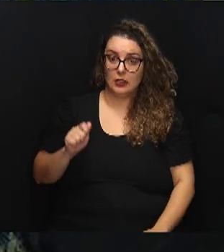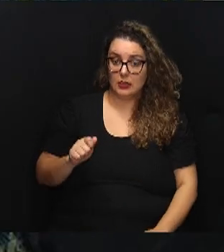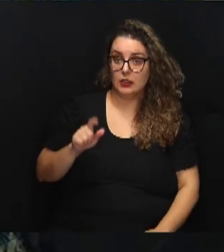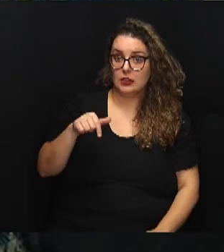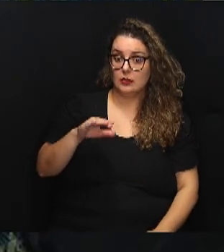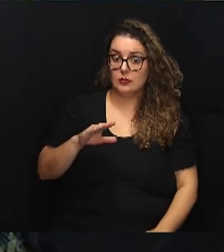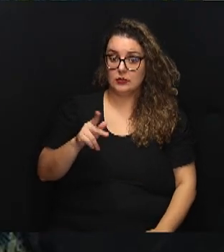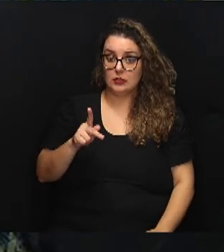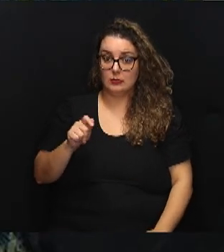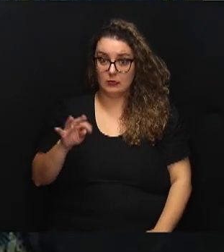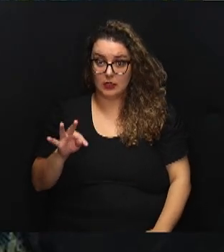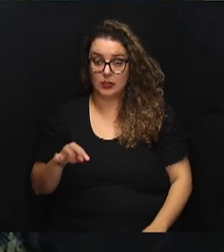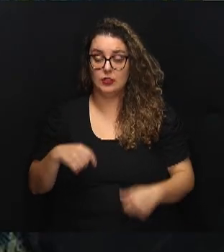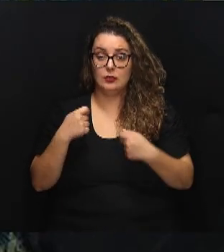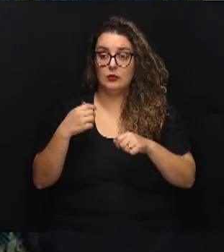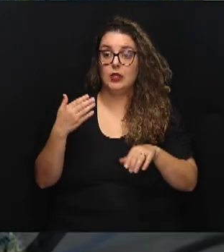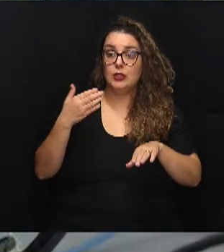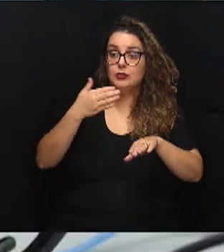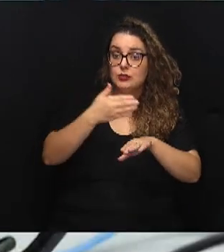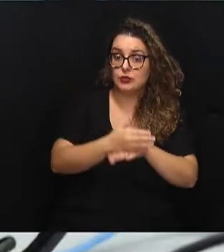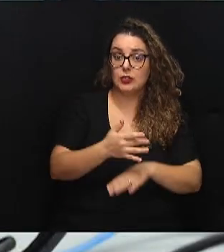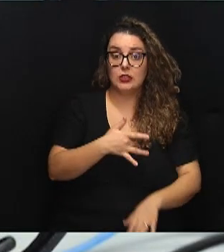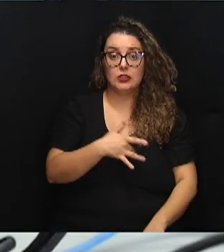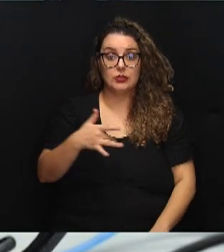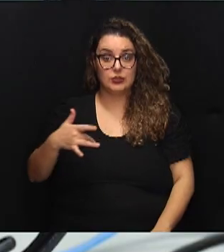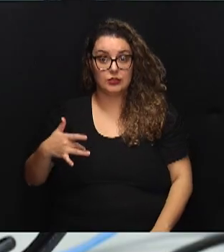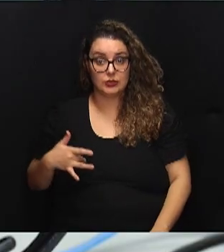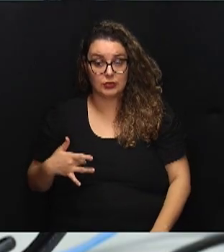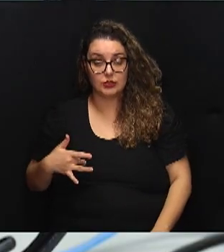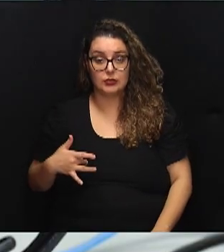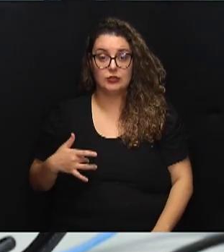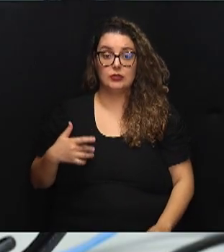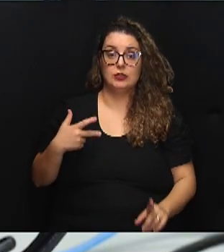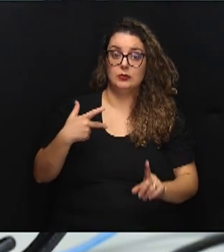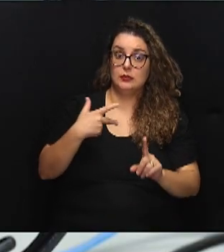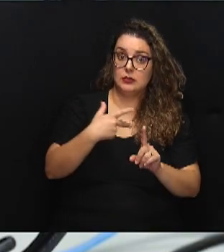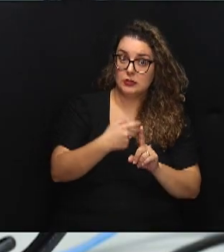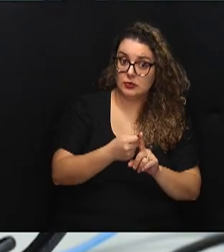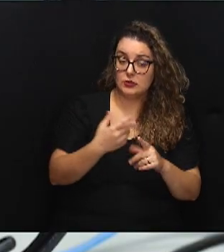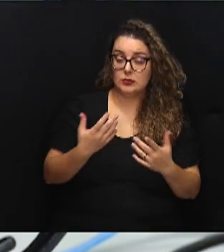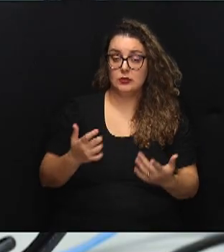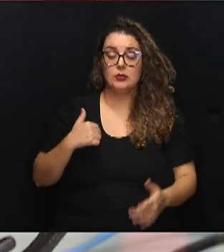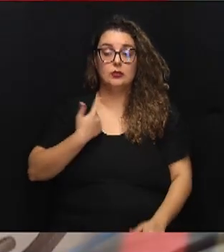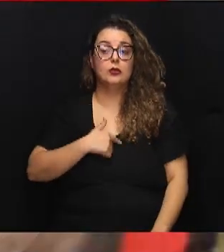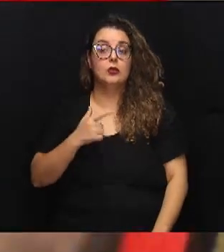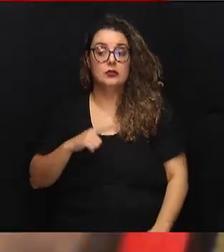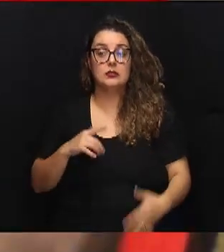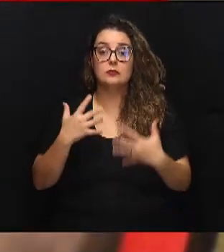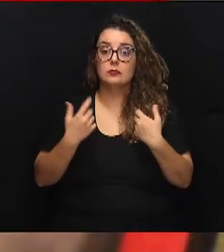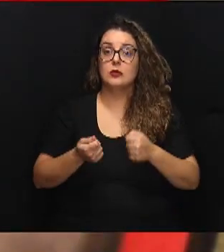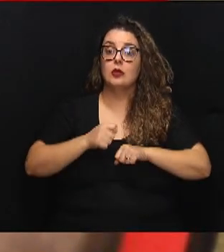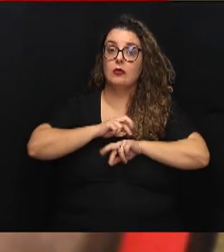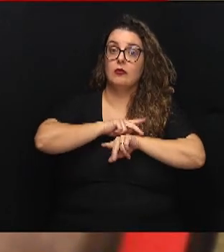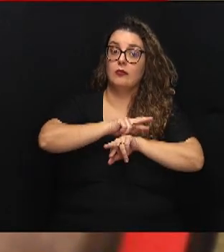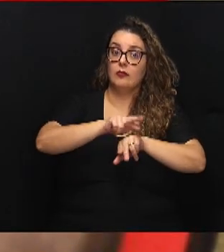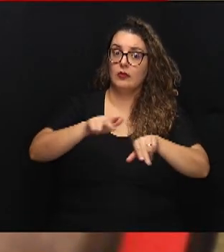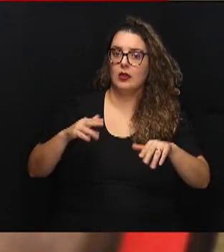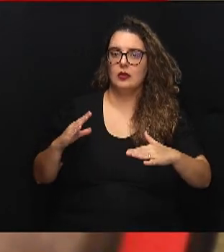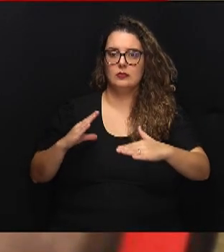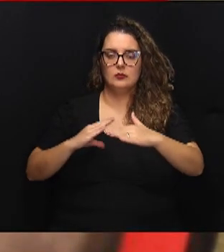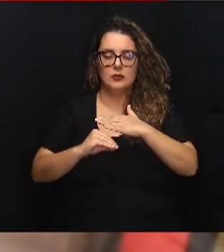Muitos também precisam de acesso à saúde, às vacinas. A gente tem recebido bastante